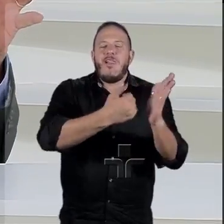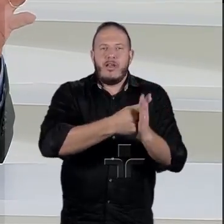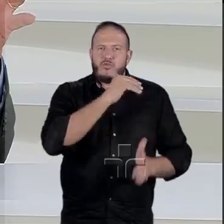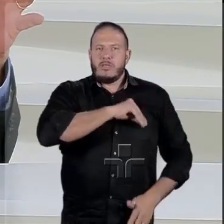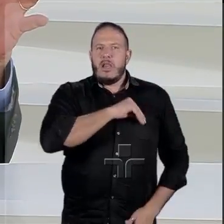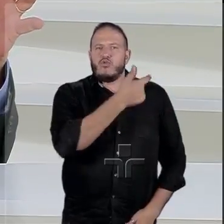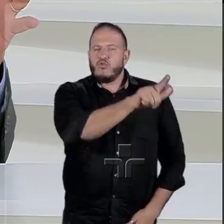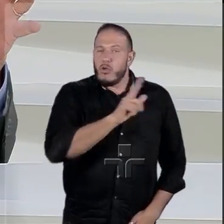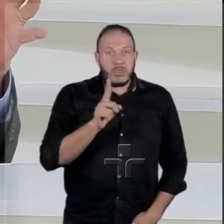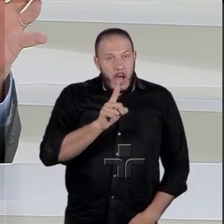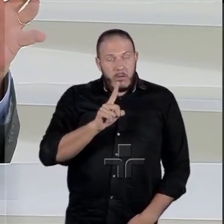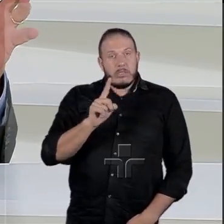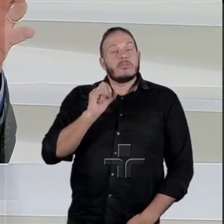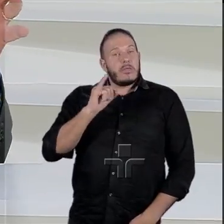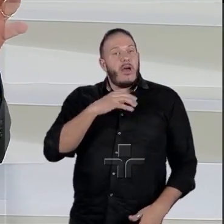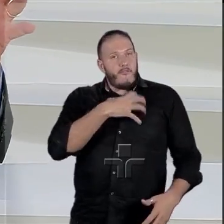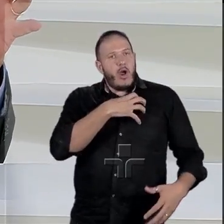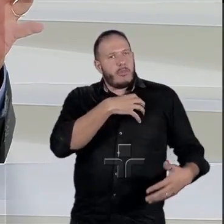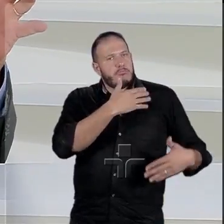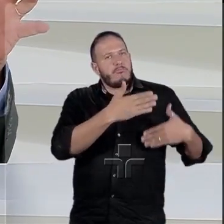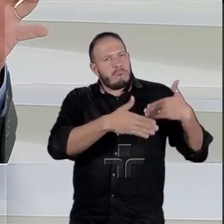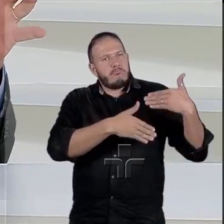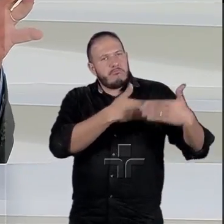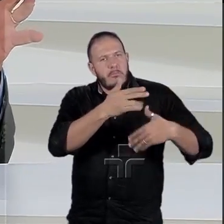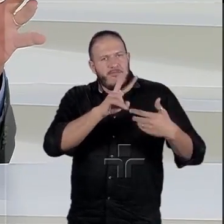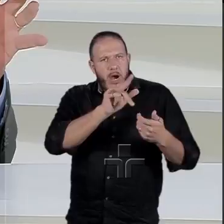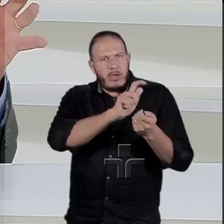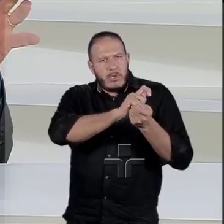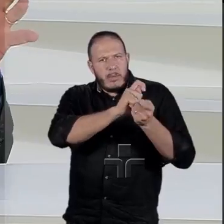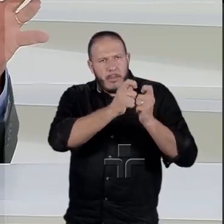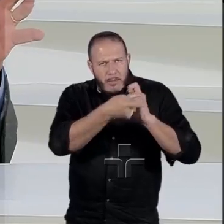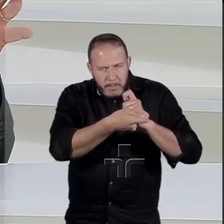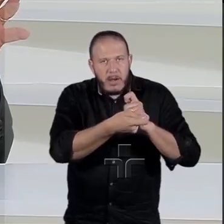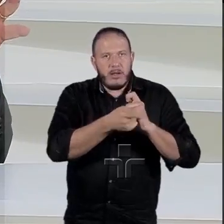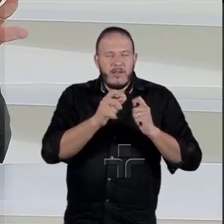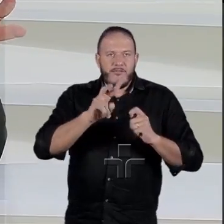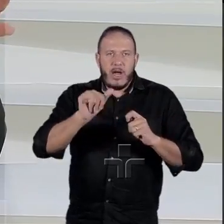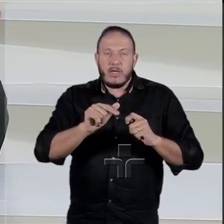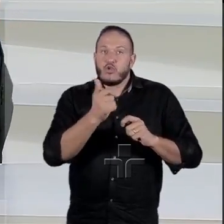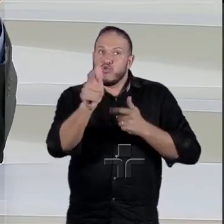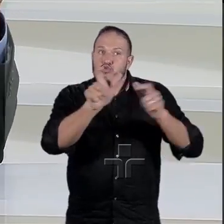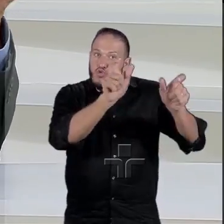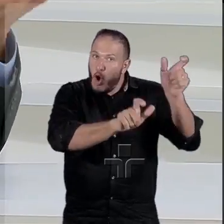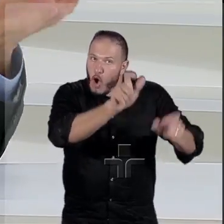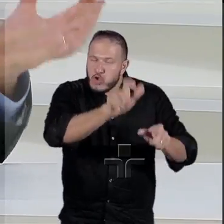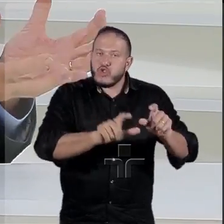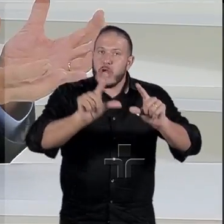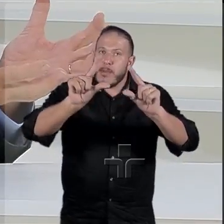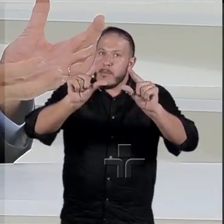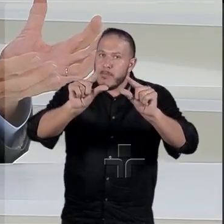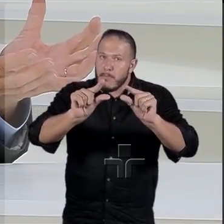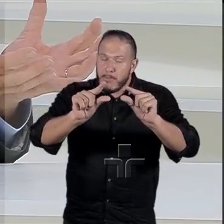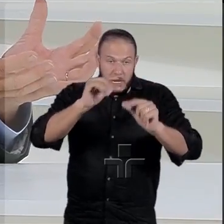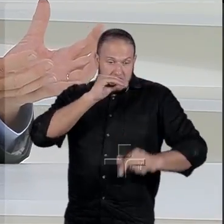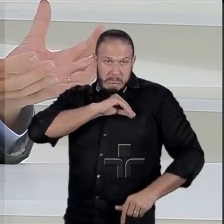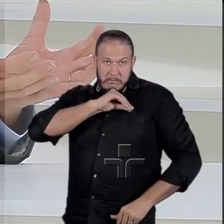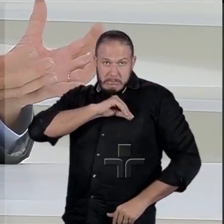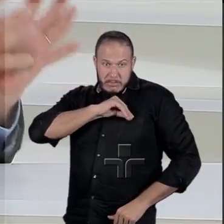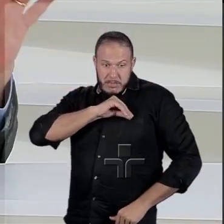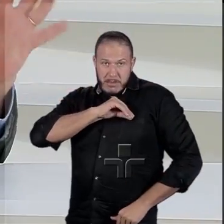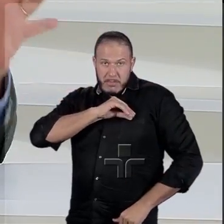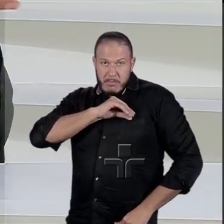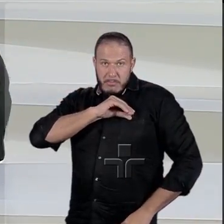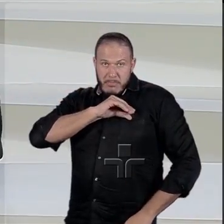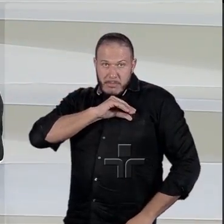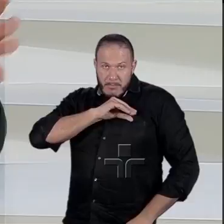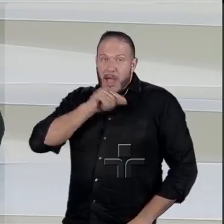que houver uma transformação, nós vamos diminuir o tamanho dos outros pilares e aumentar esse aqui,